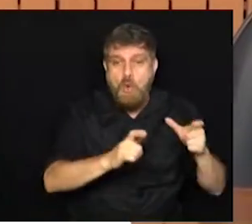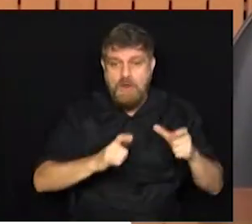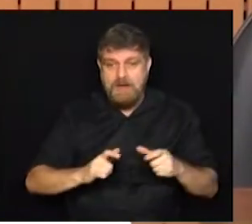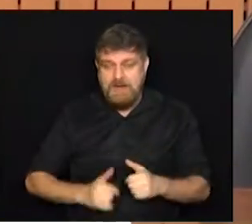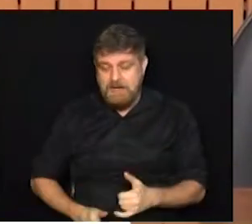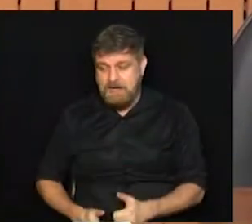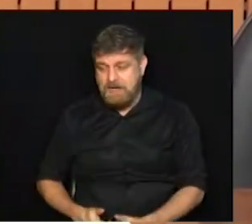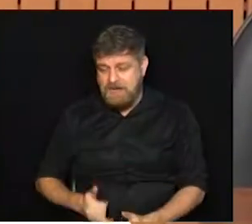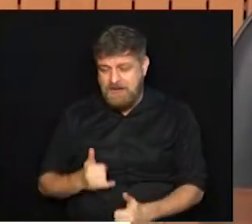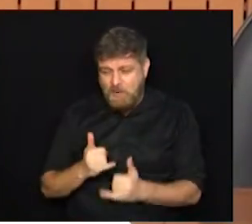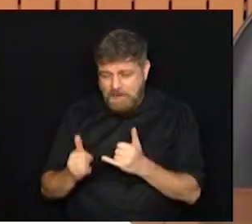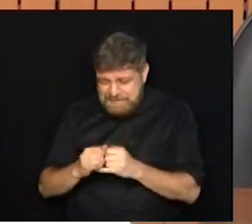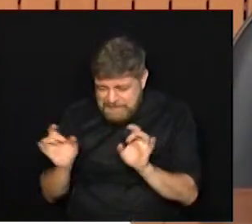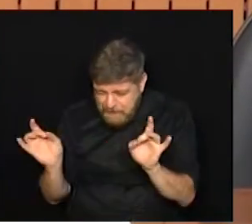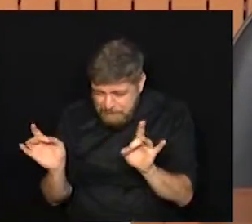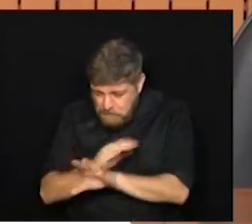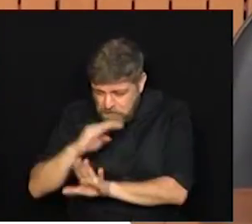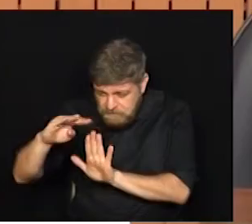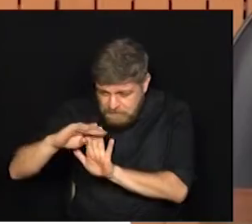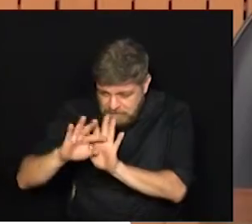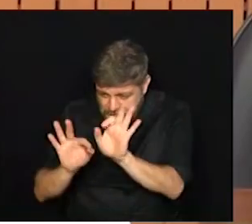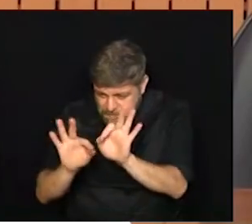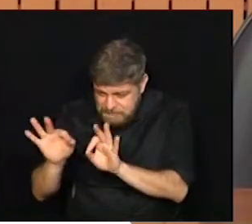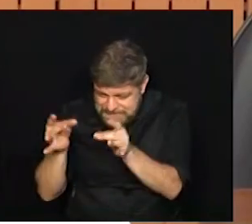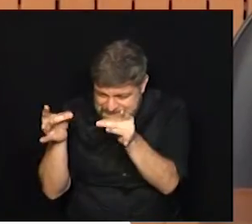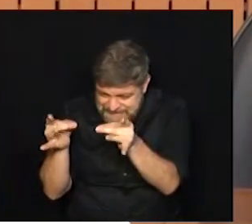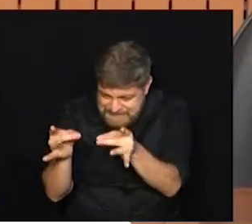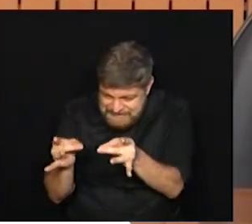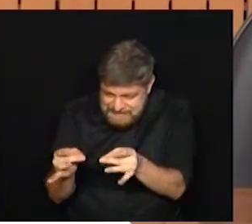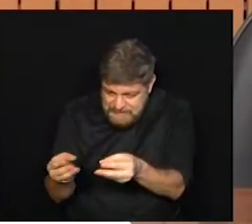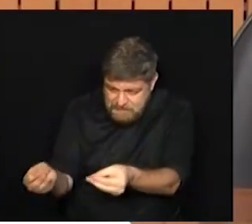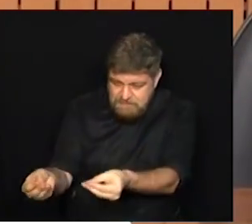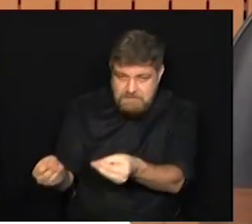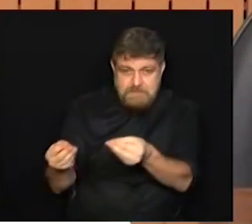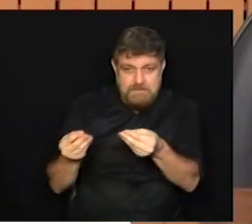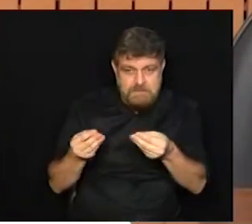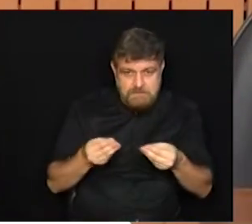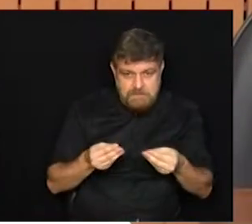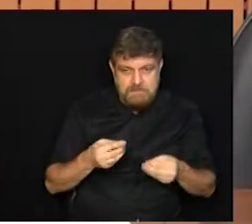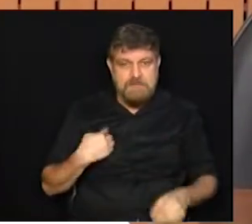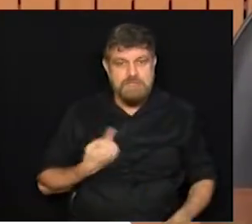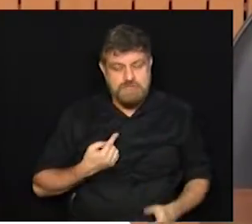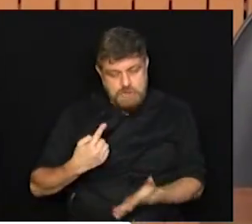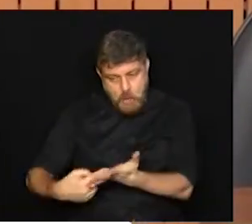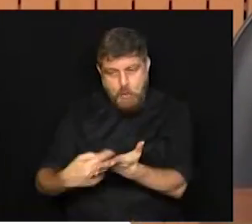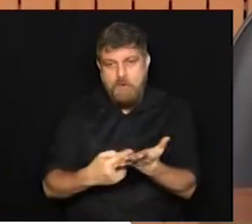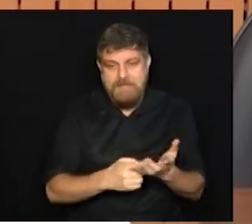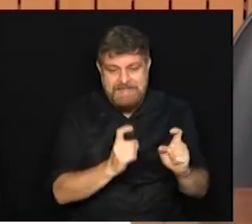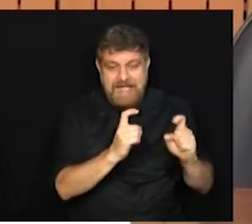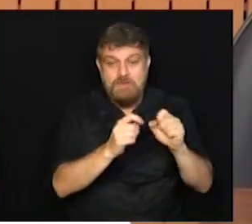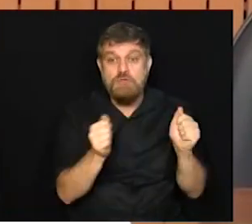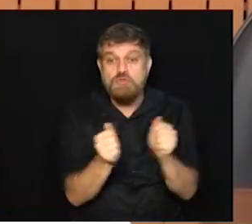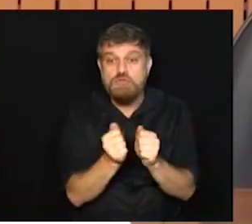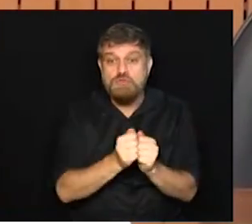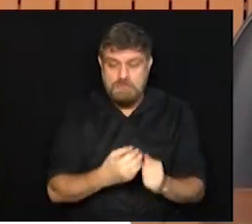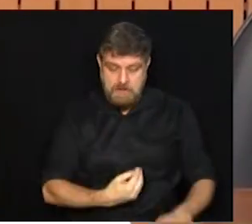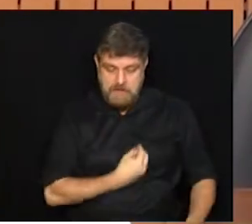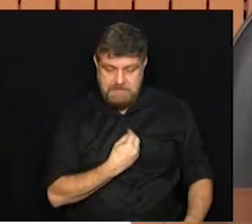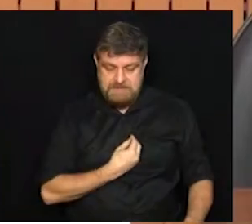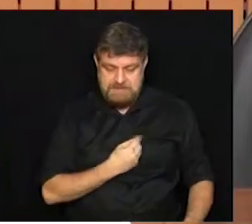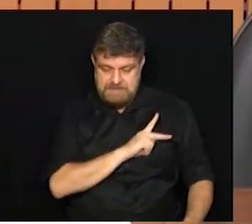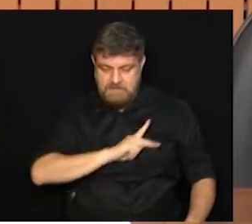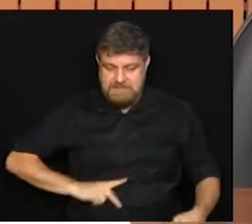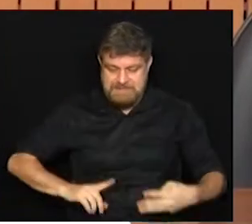pronto esse plano já mais elaborado, aí a gente vai com outra reunião aí com o presidente da INDEC também,